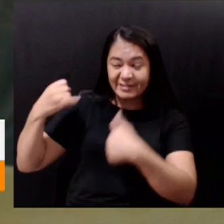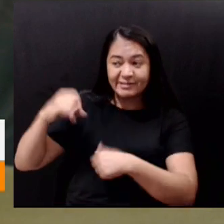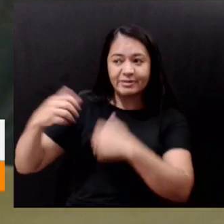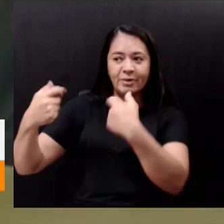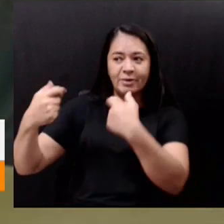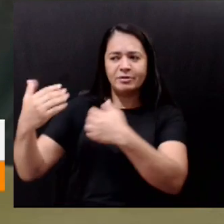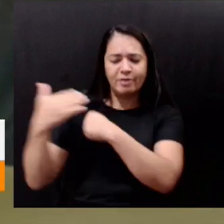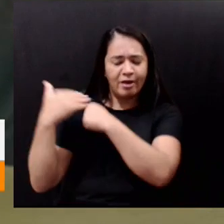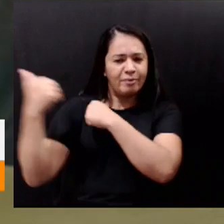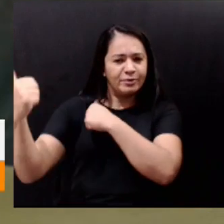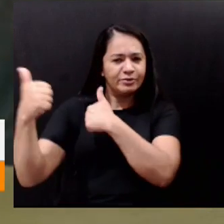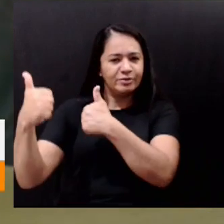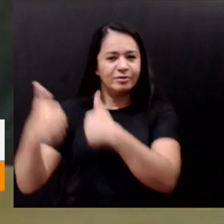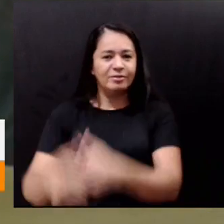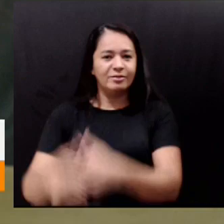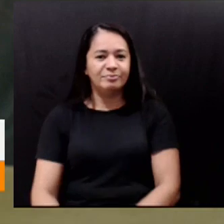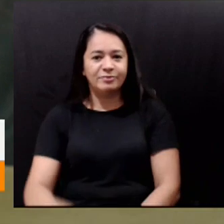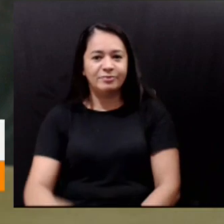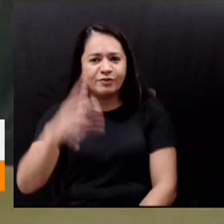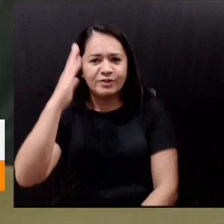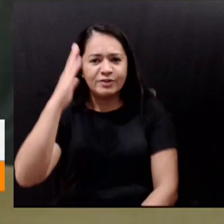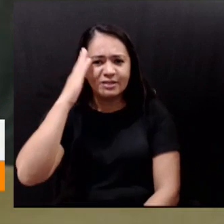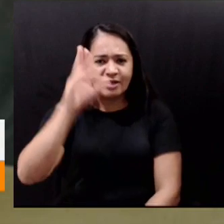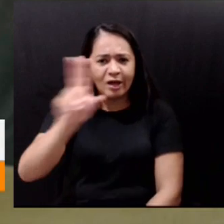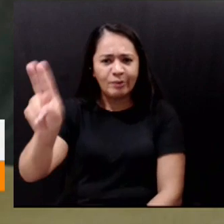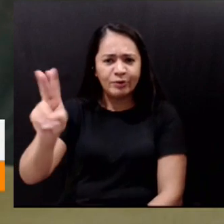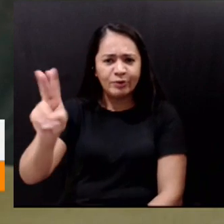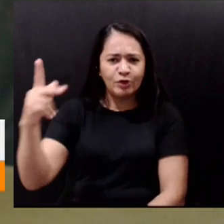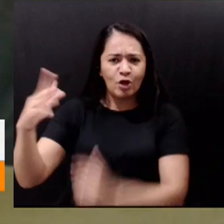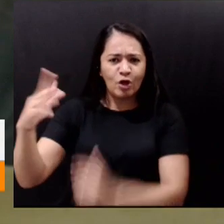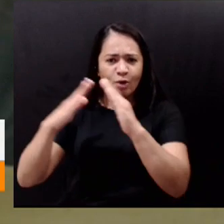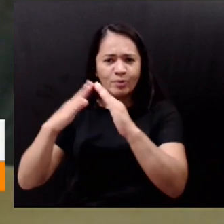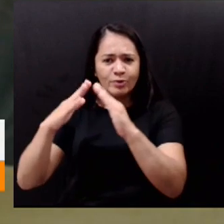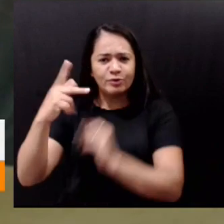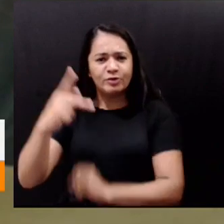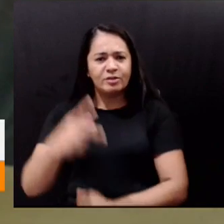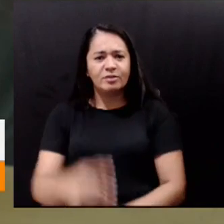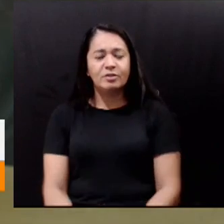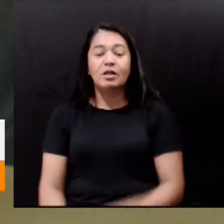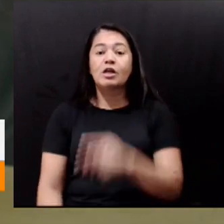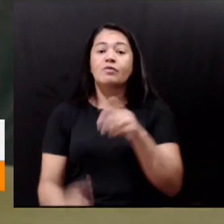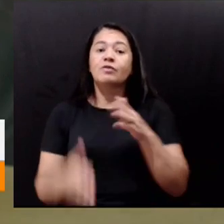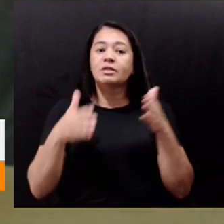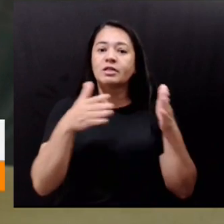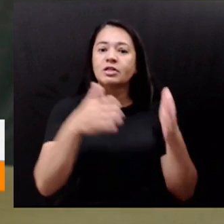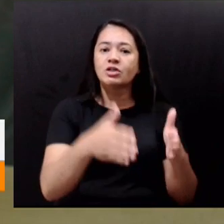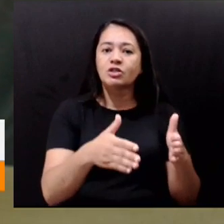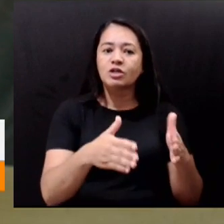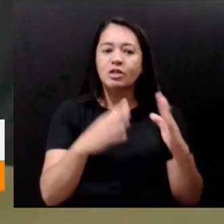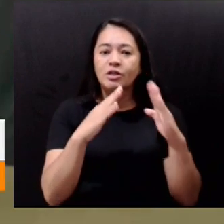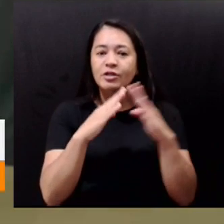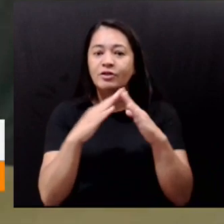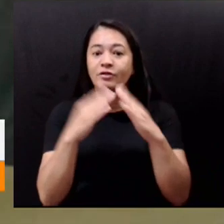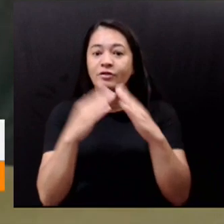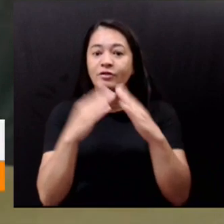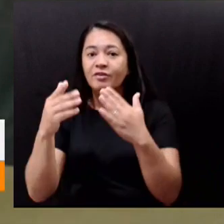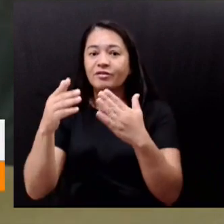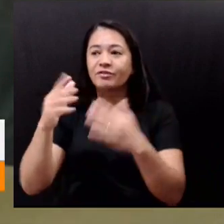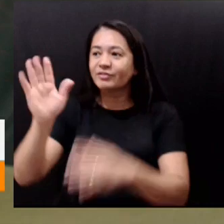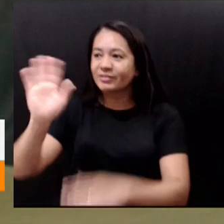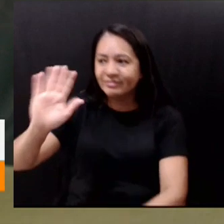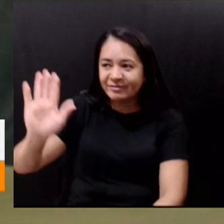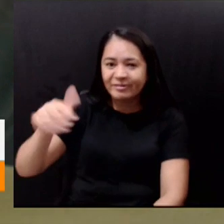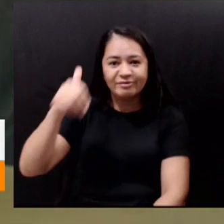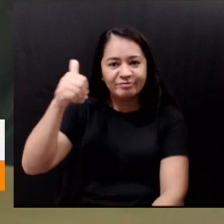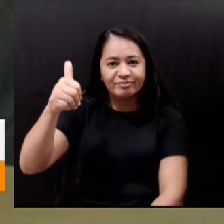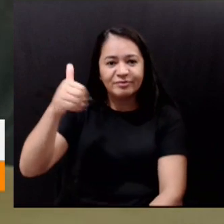toque. Você sabe o nome do seu vizinho, né? E quando você chega e o vizinho está lá na frente, você cumprimenta o seu vizinho, começa por